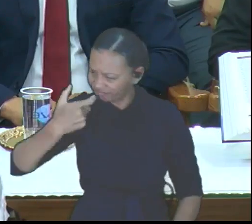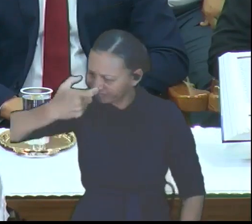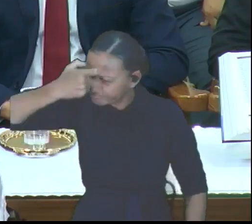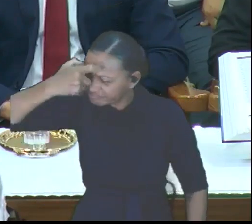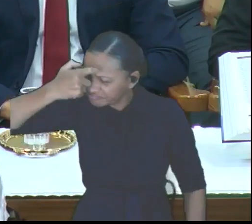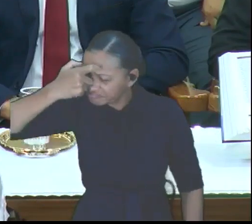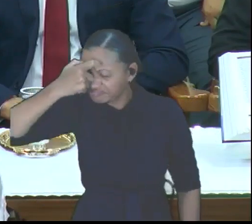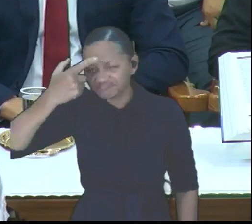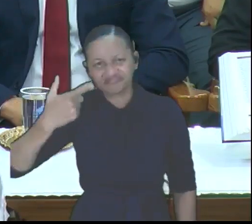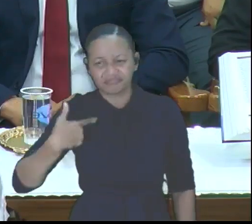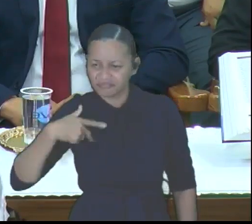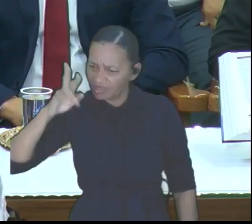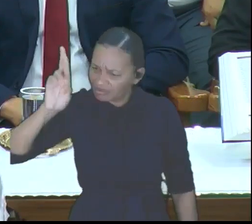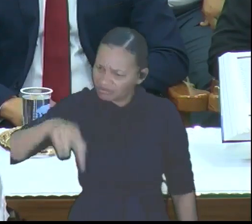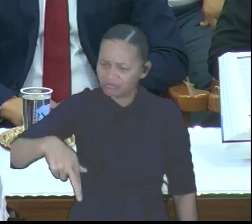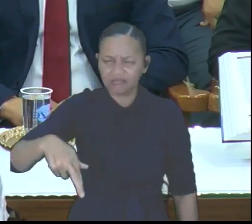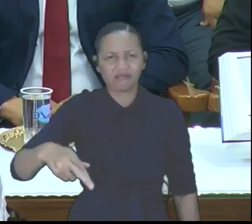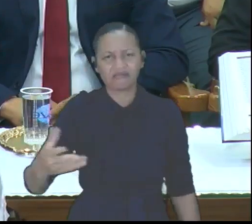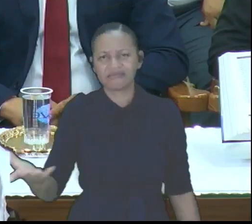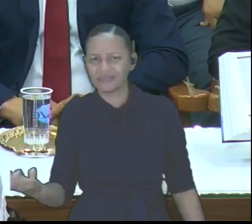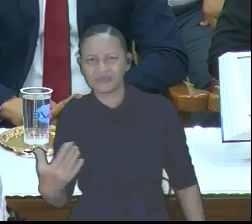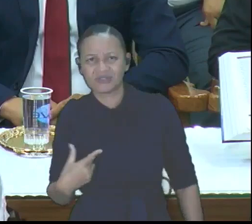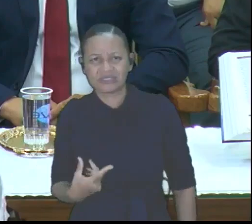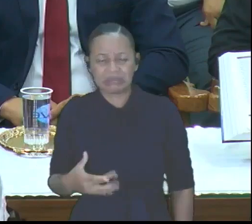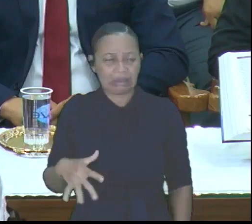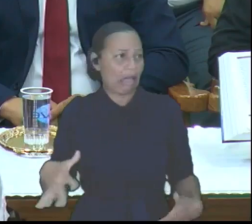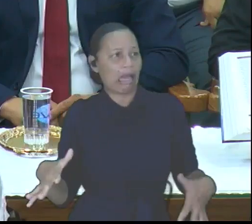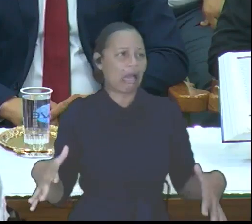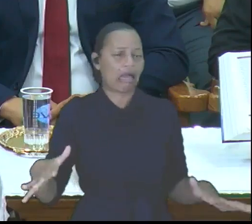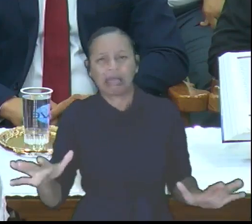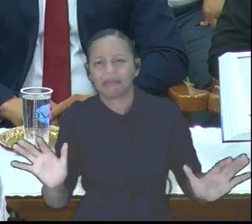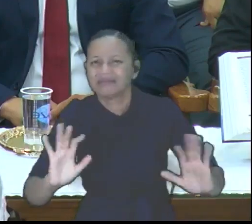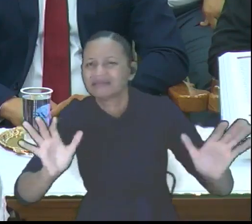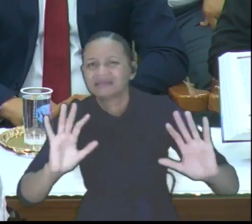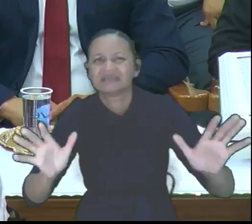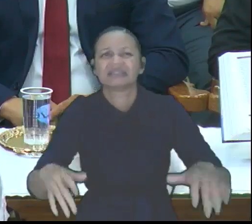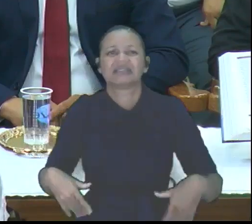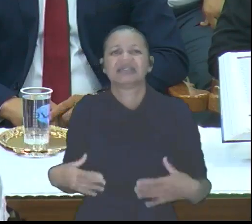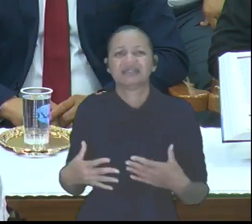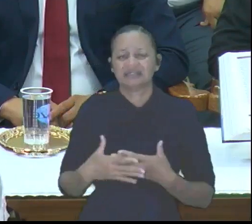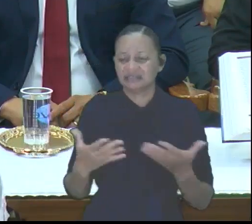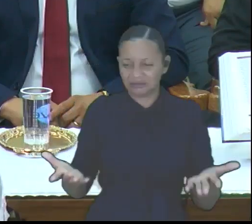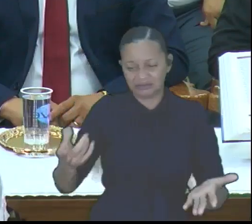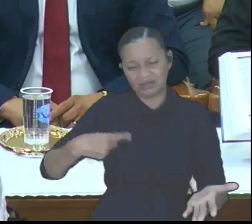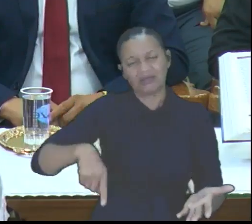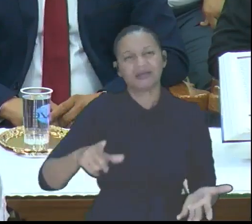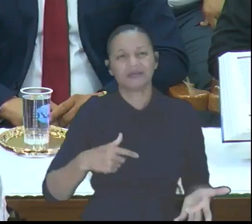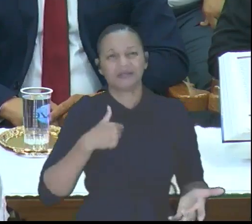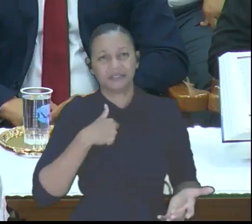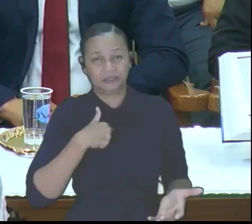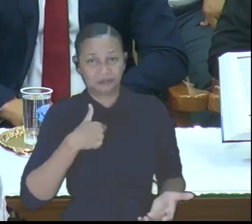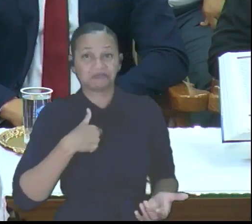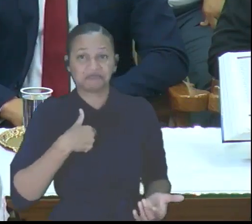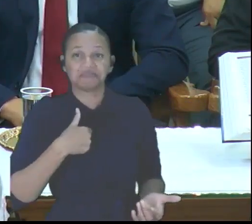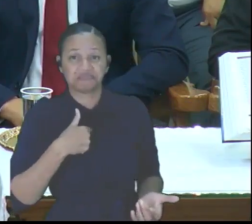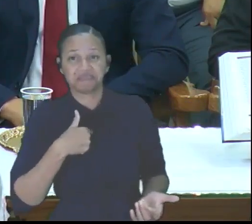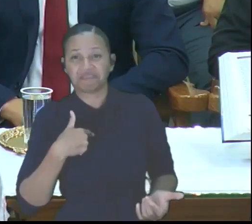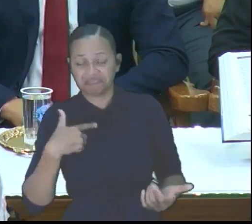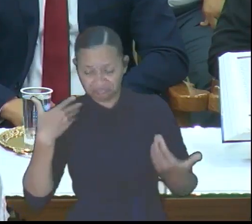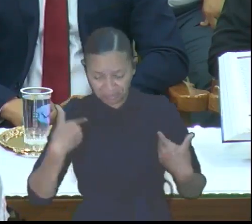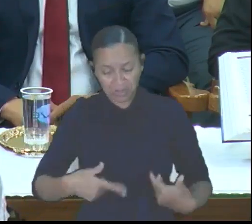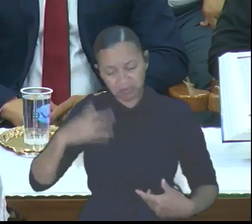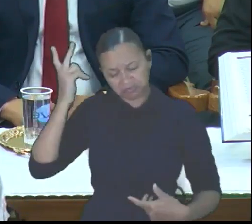consciência, razão, não é extremelique. Olha, nós somos pentecostal, irmão. Eu